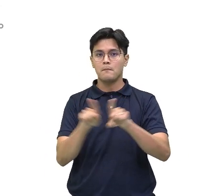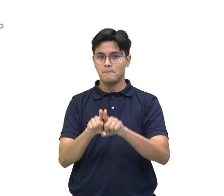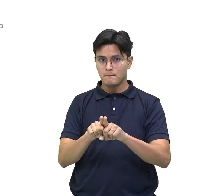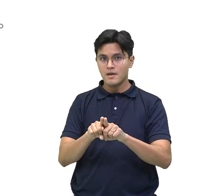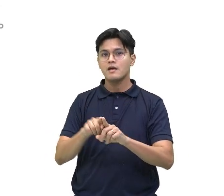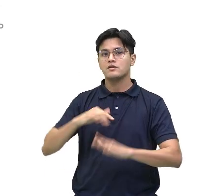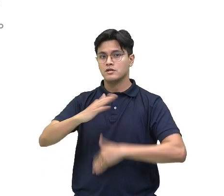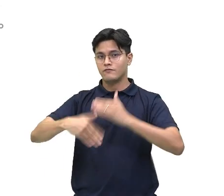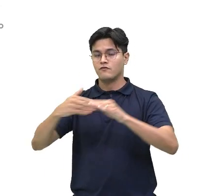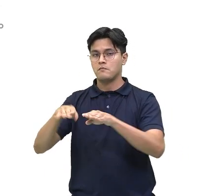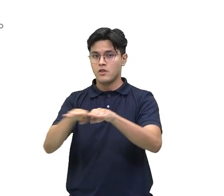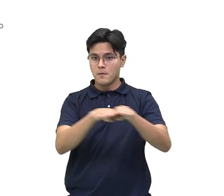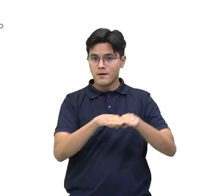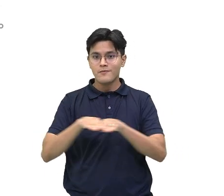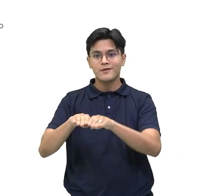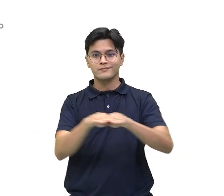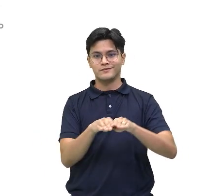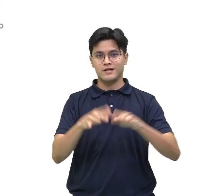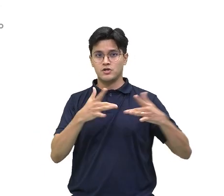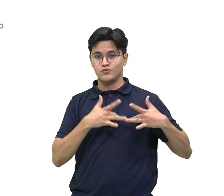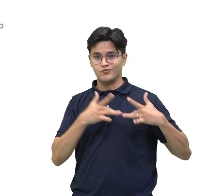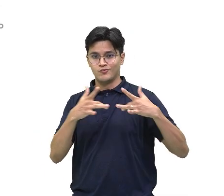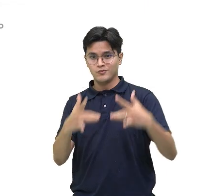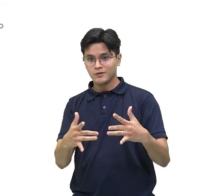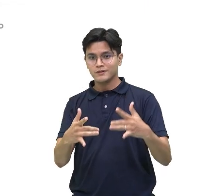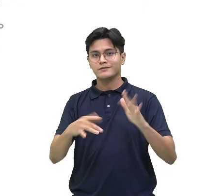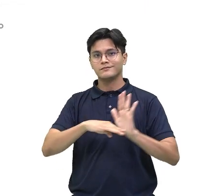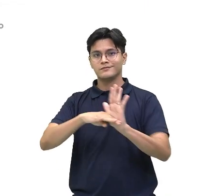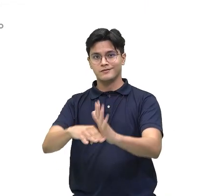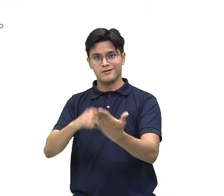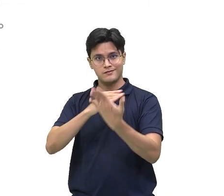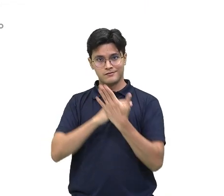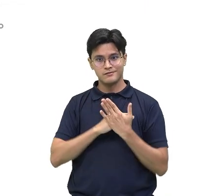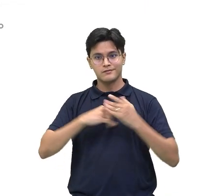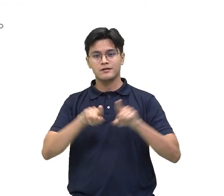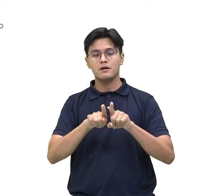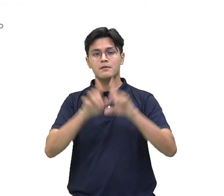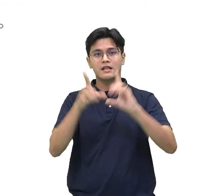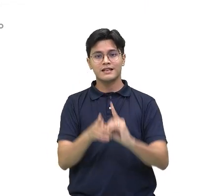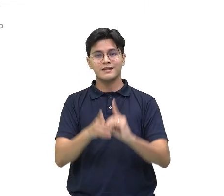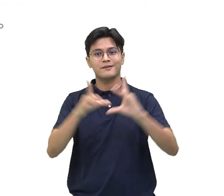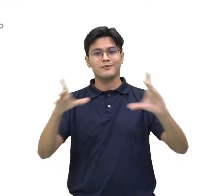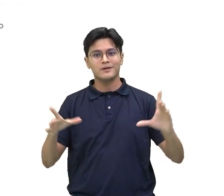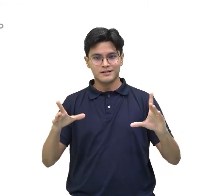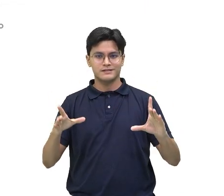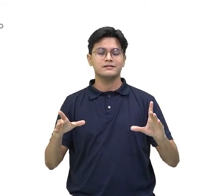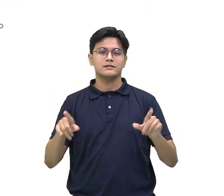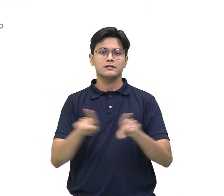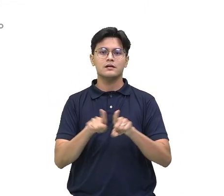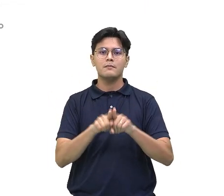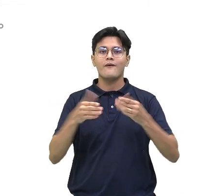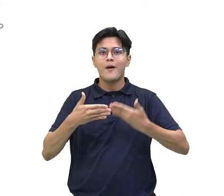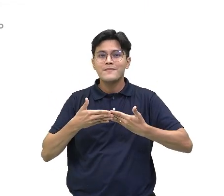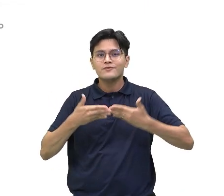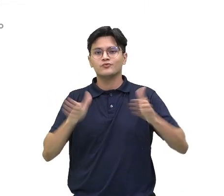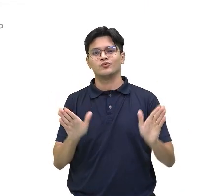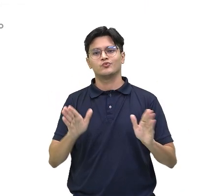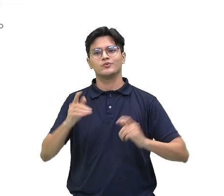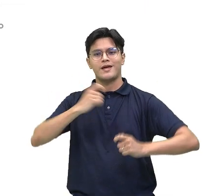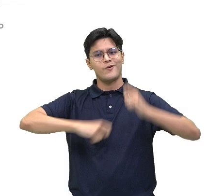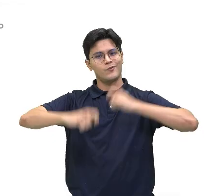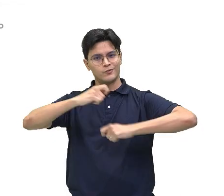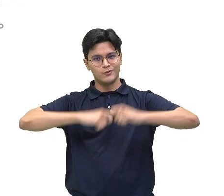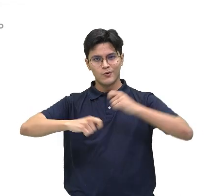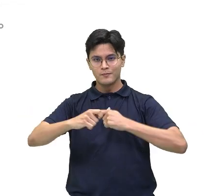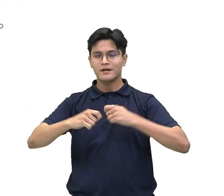a solidariedade, uma democracia, a abertura, né, principalmente uma abertura econômica,